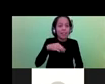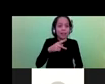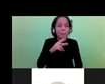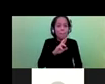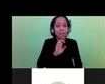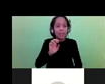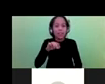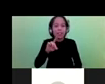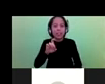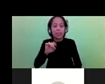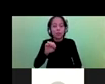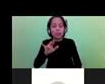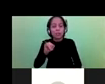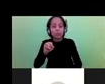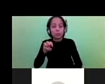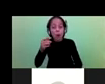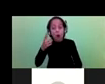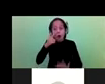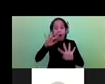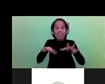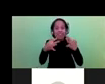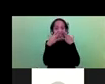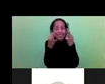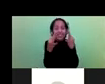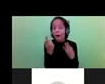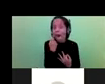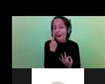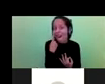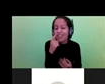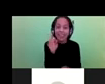E chamava a atenção para o empreendedorismo.